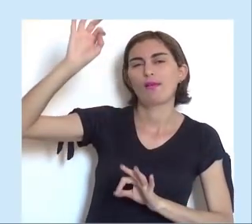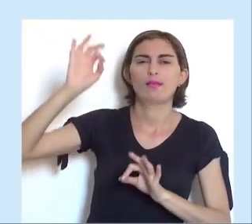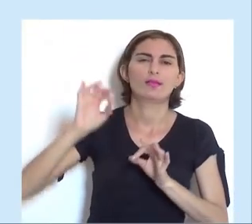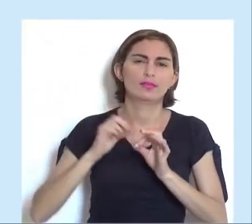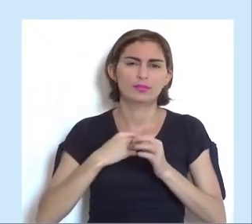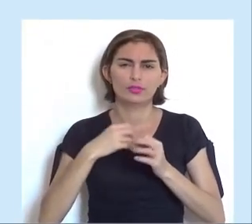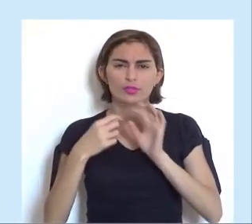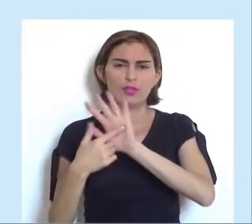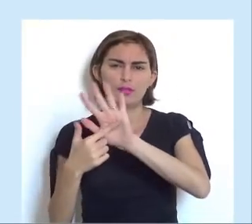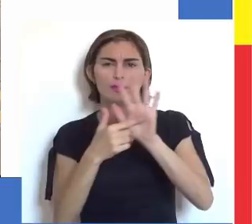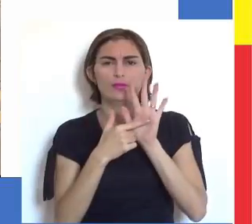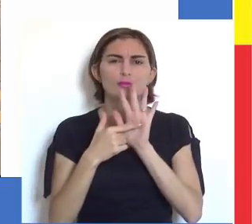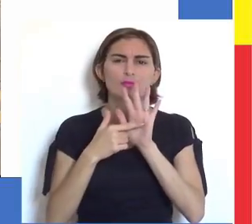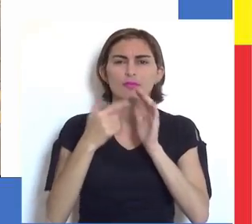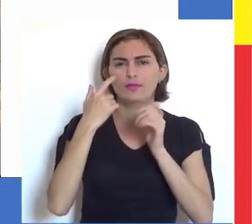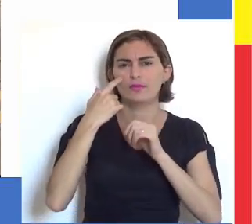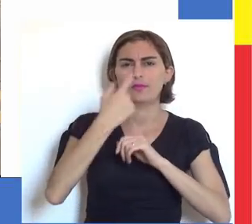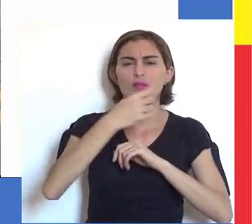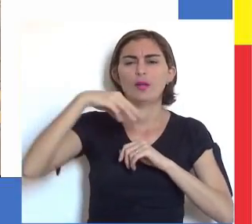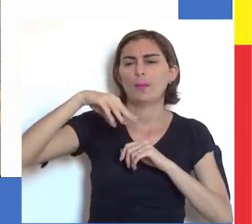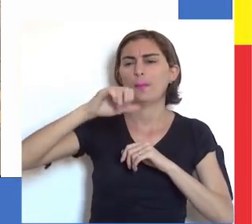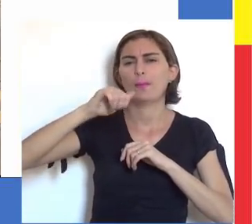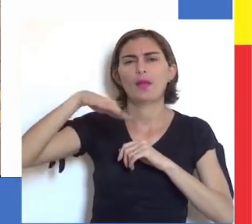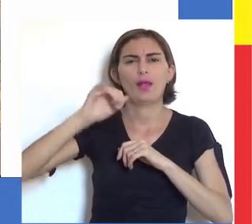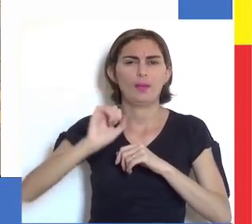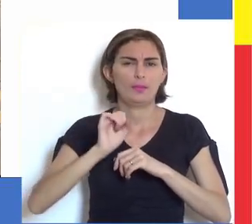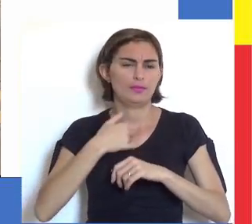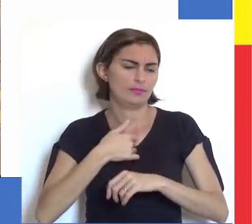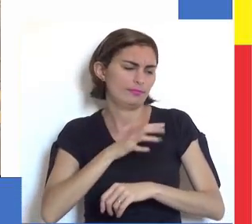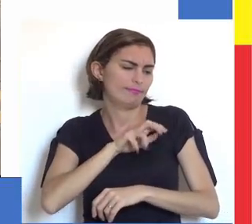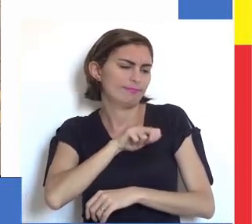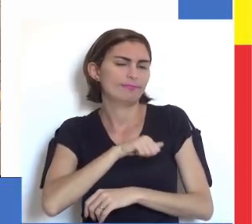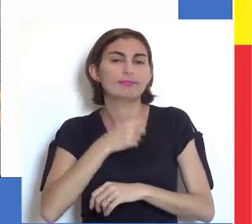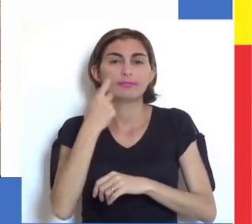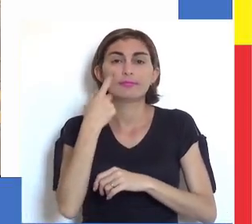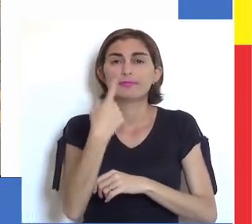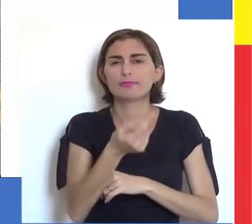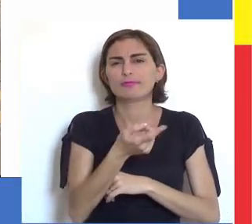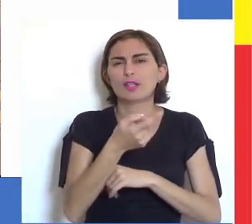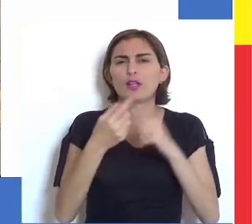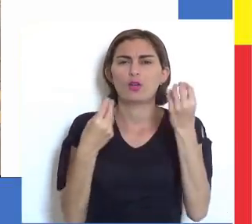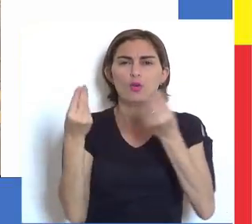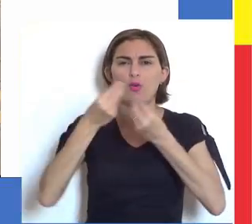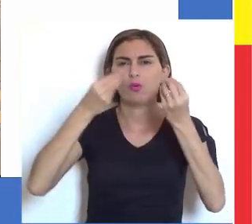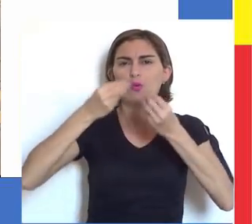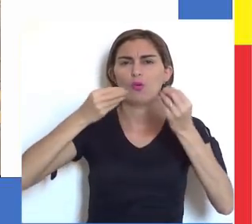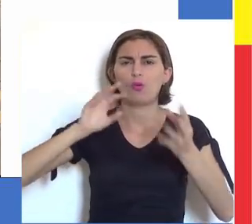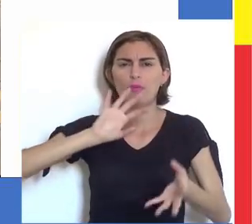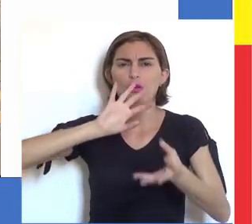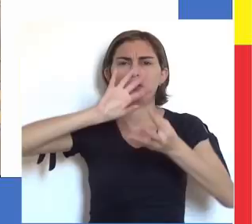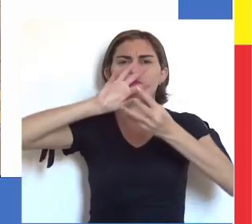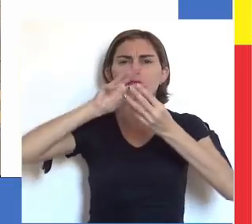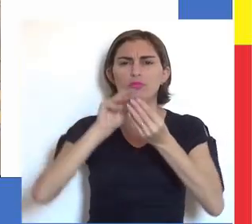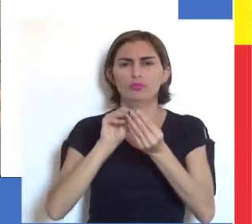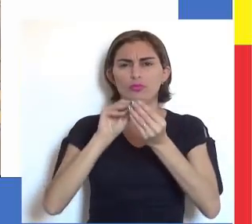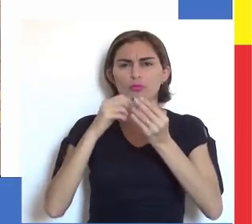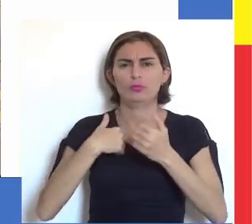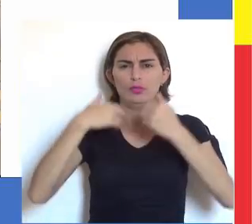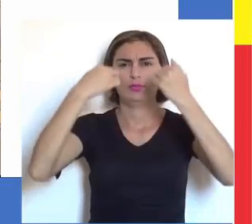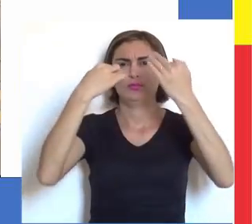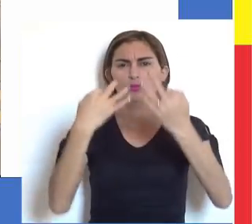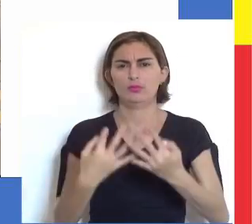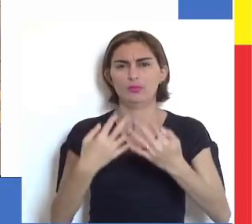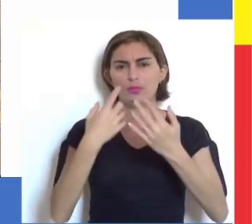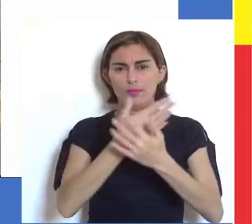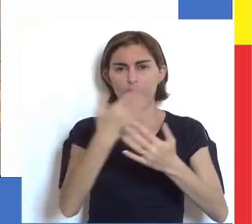imensas muitas vezes. Vai aparecer para vocês aí um meme que eu adoro. Então observem bem como isso daí resume o que a gente